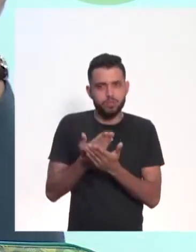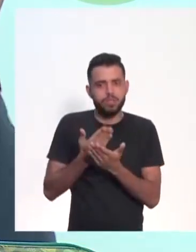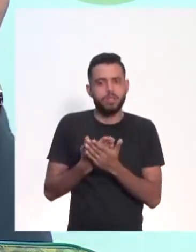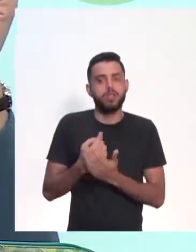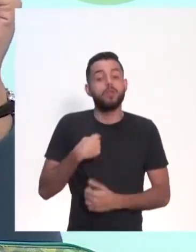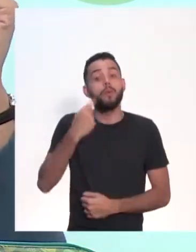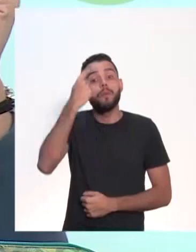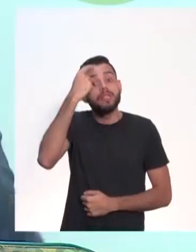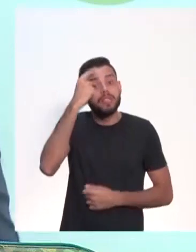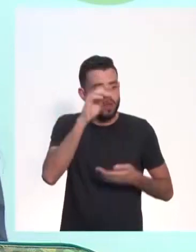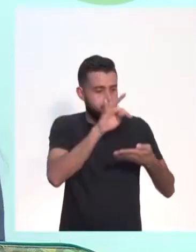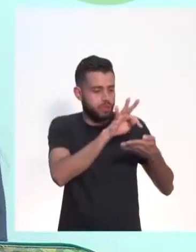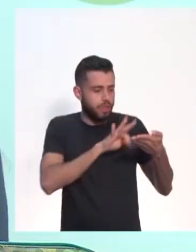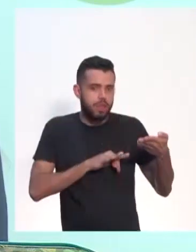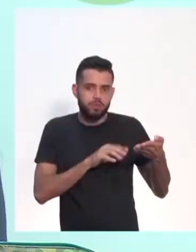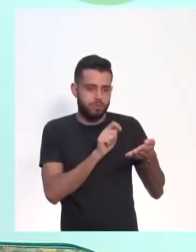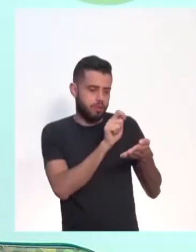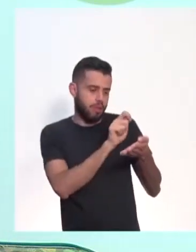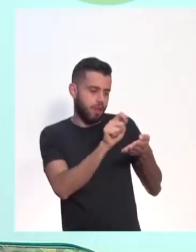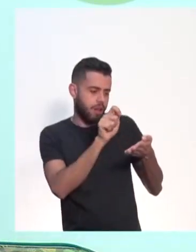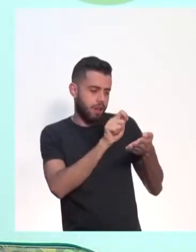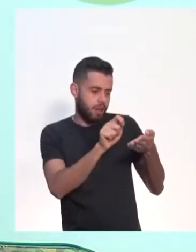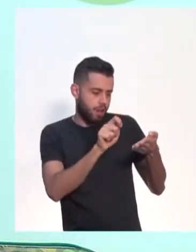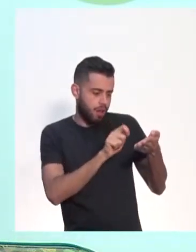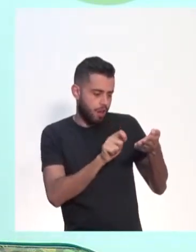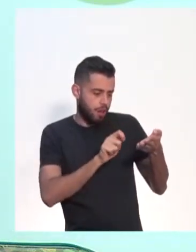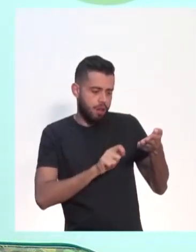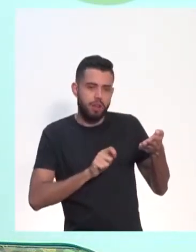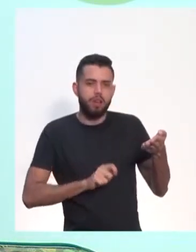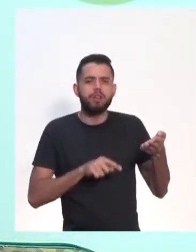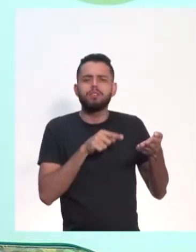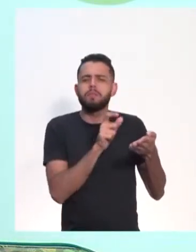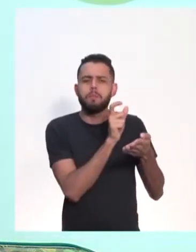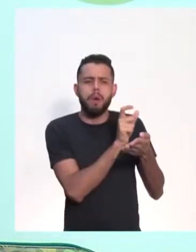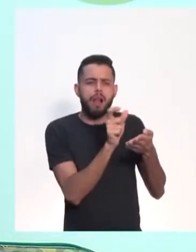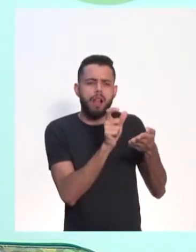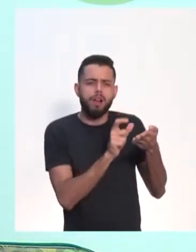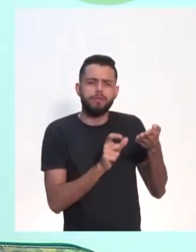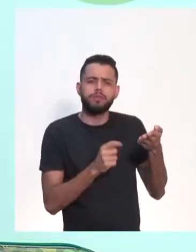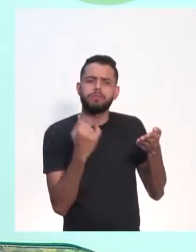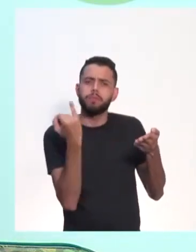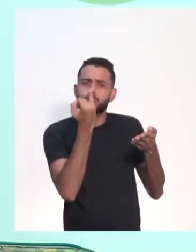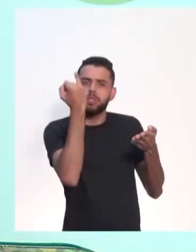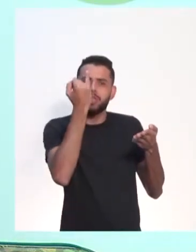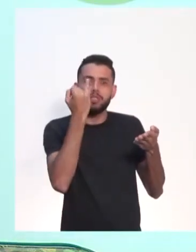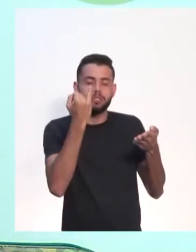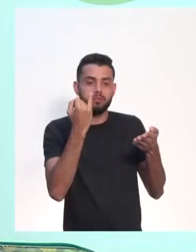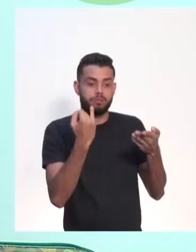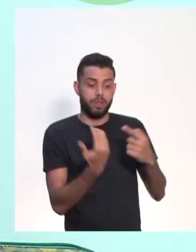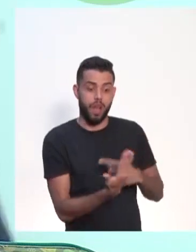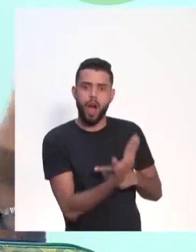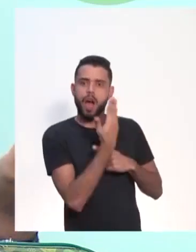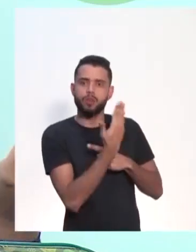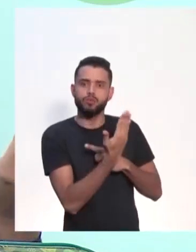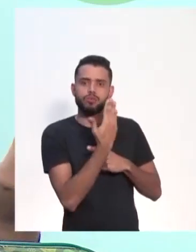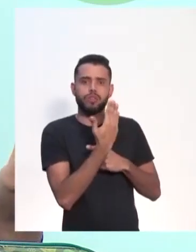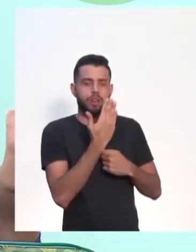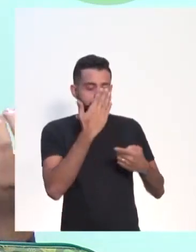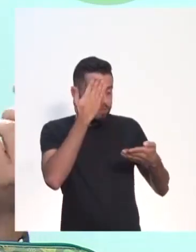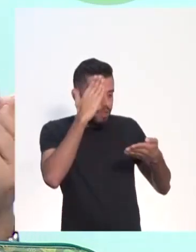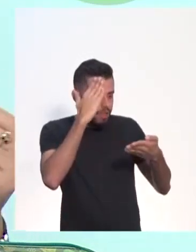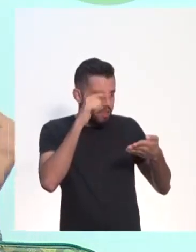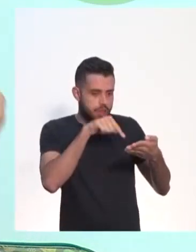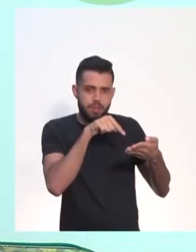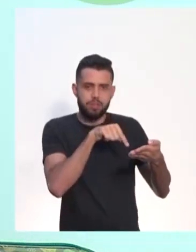em grifar o texto. Quais seriam palavras importantes para me ajudar nesse estudo? Se a gente volta no texto